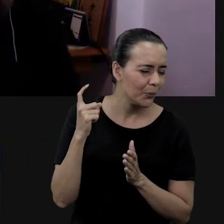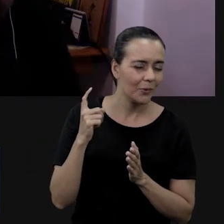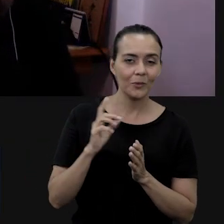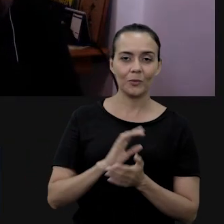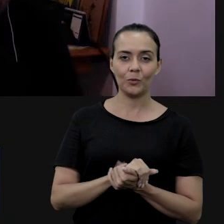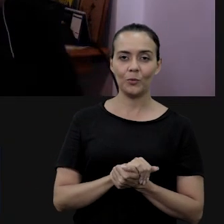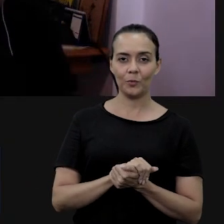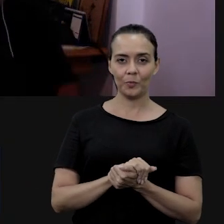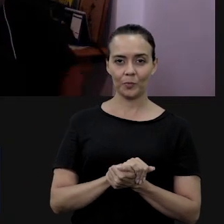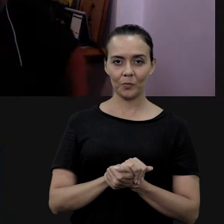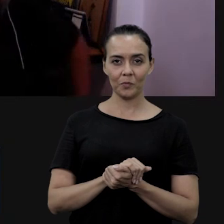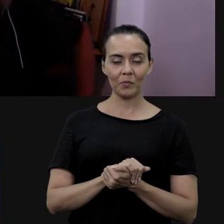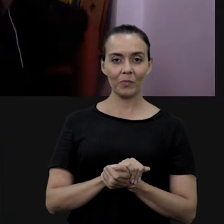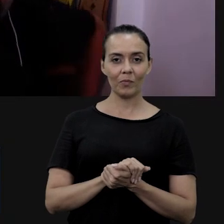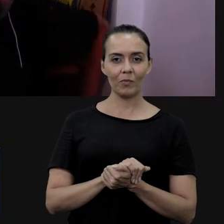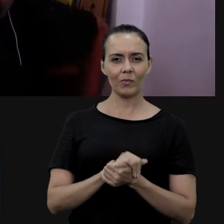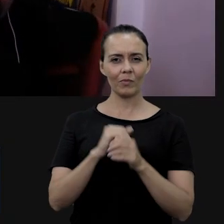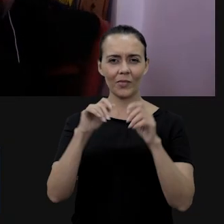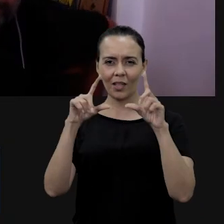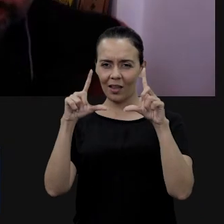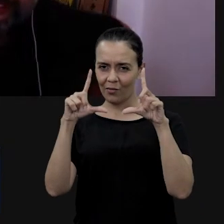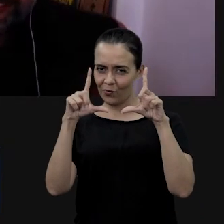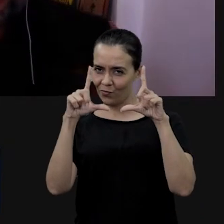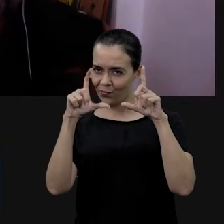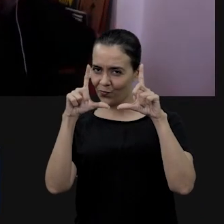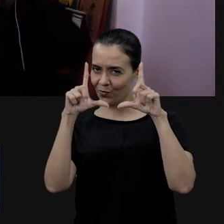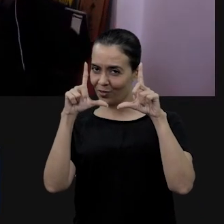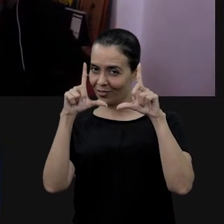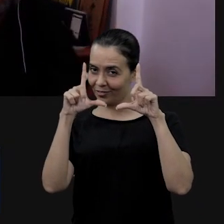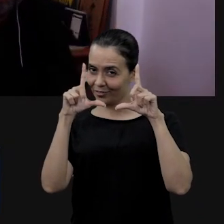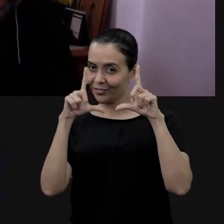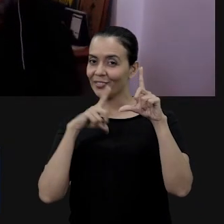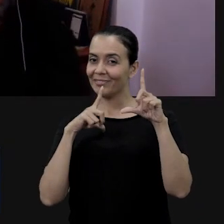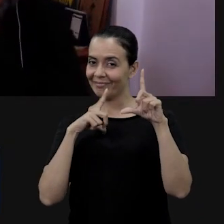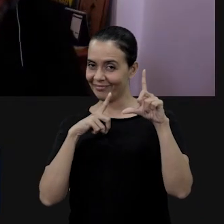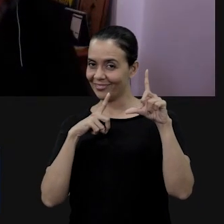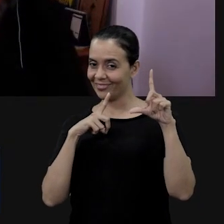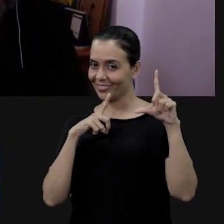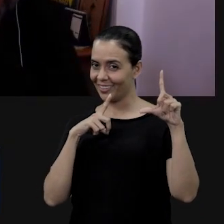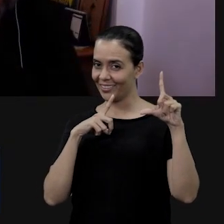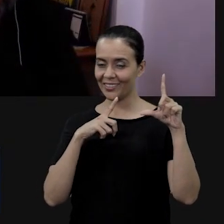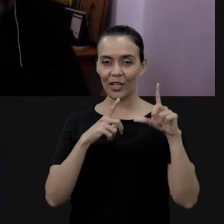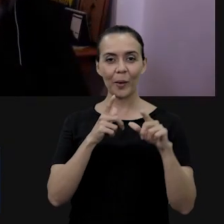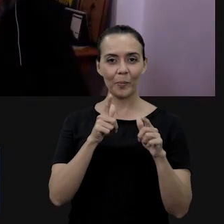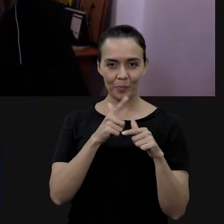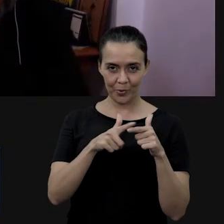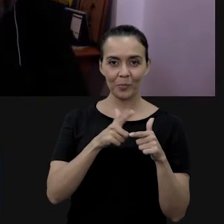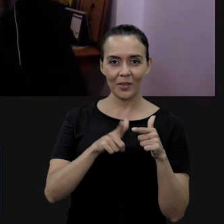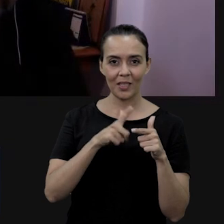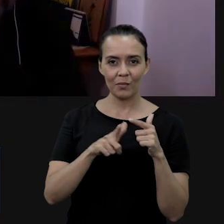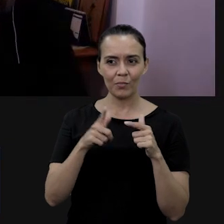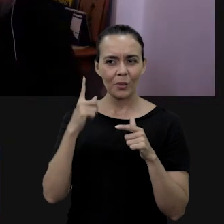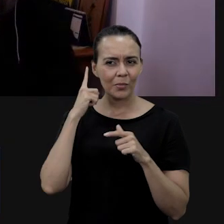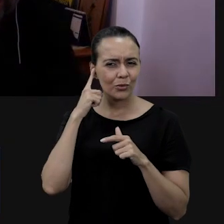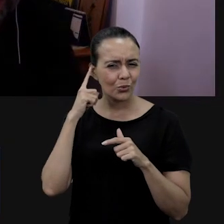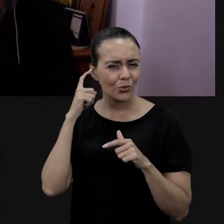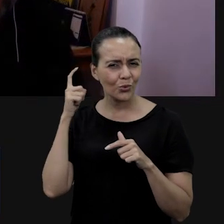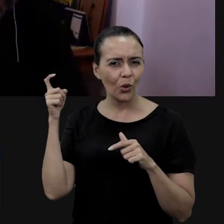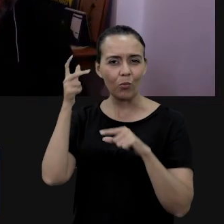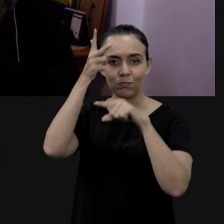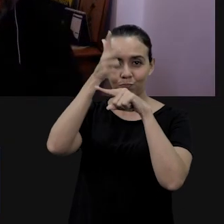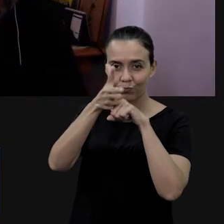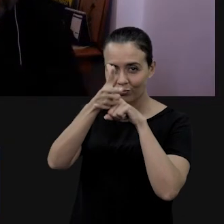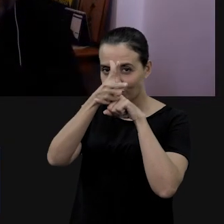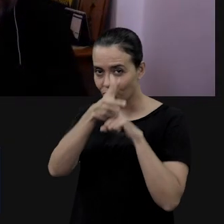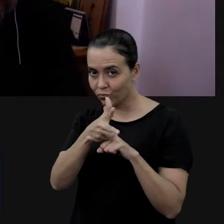puxa, eu até acho que a foto ainda está sujeita a mais problemas ainda do que o som, mas o som, ele é muito, quando está